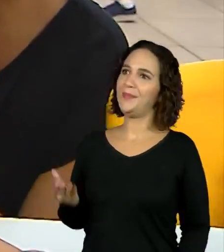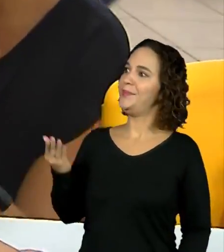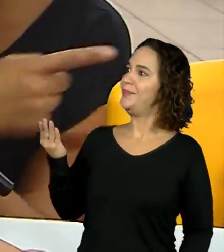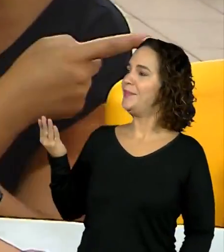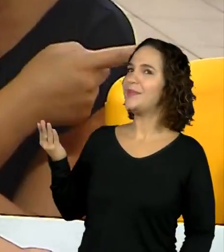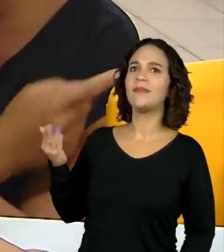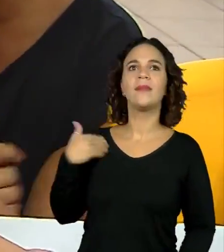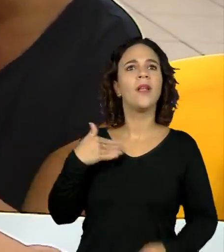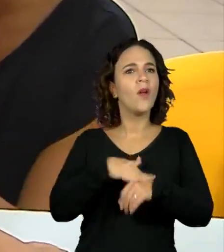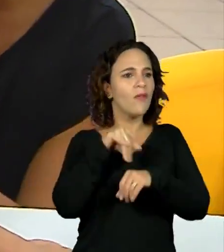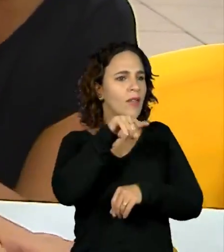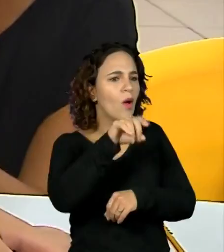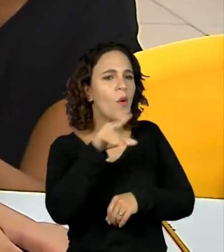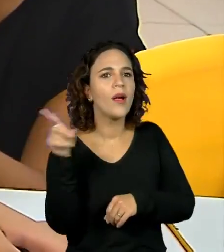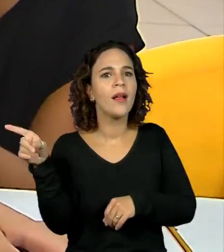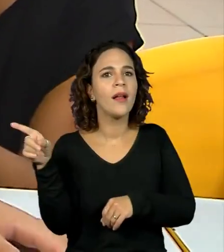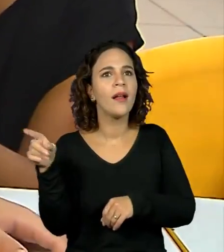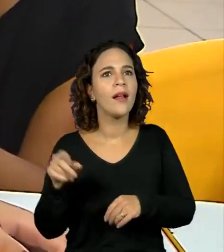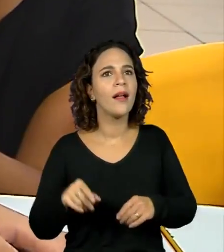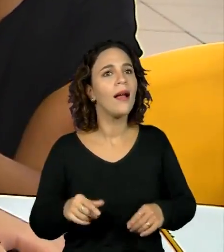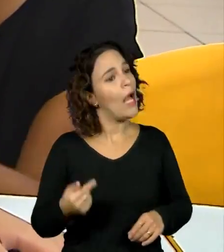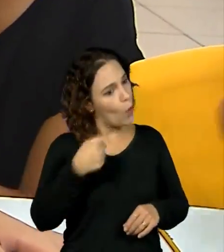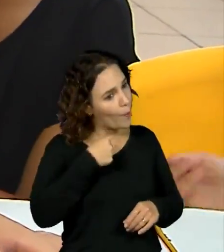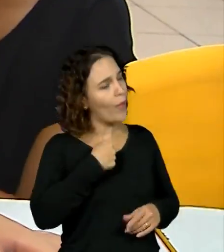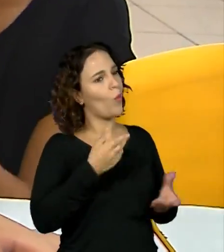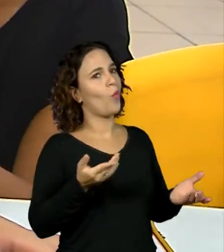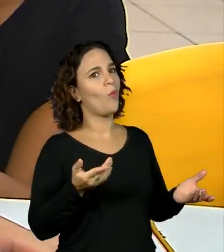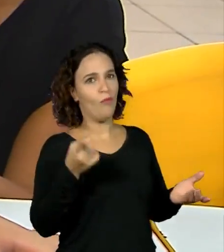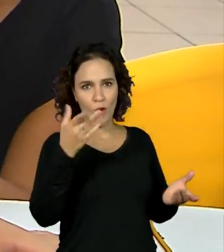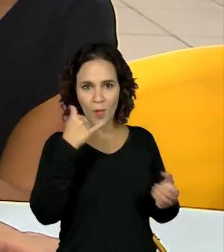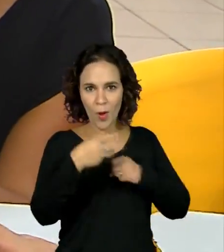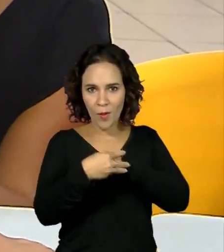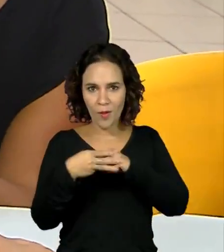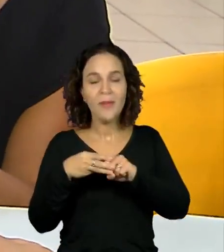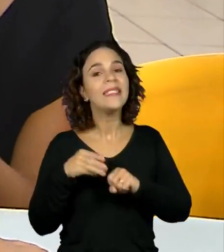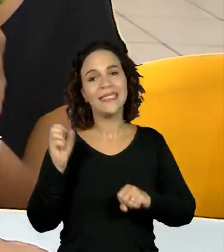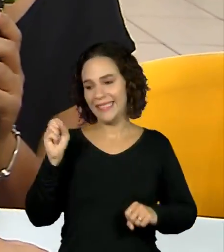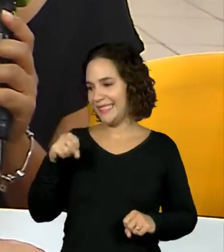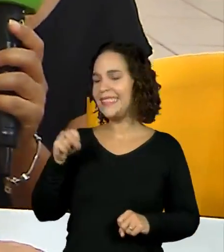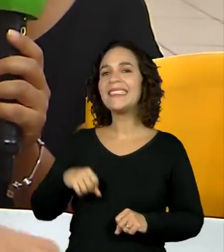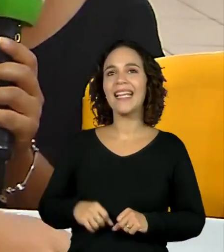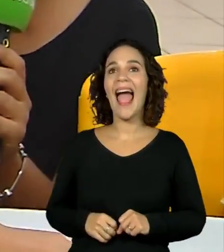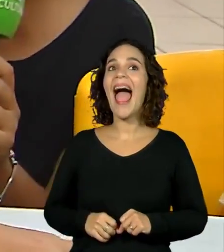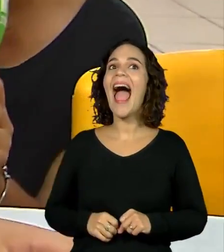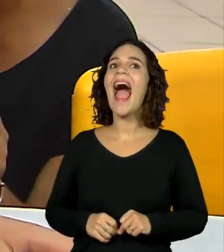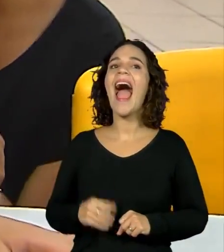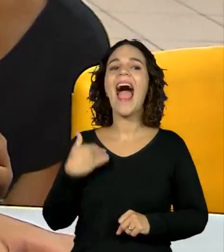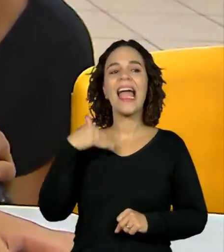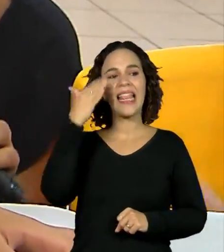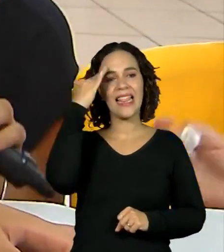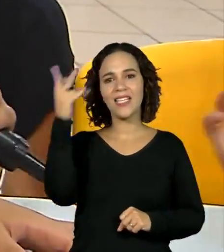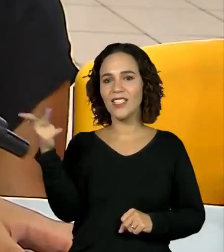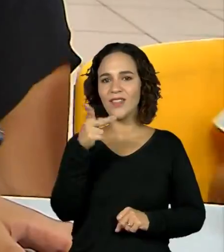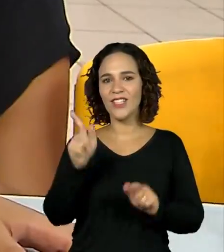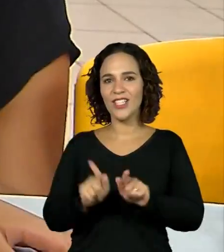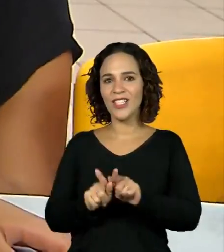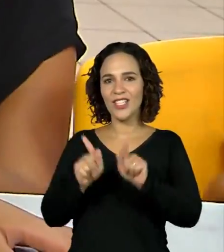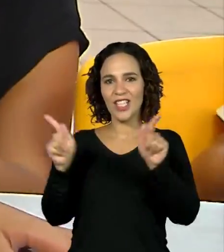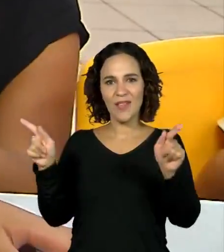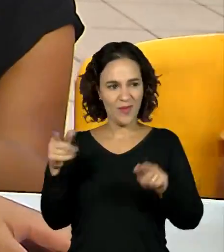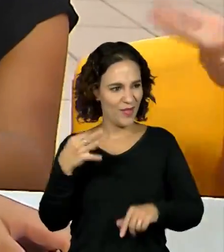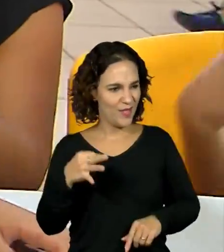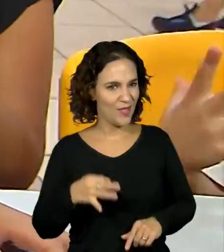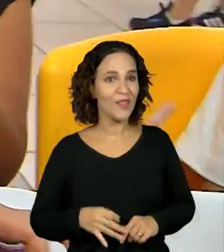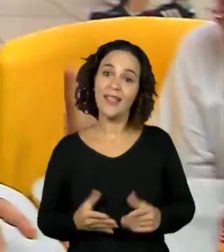Eu falei com você ou eu falei com ele? Comigo. Você comeu abobrinha? Comi. Ah, entendi. Vocês são gêmeos, é